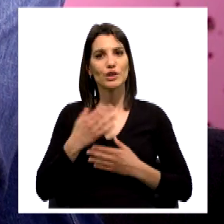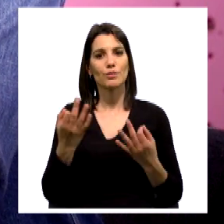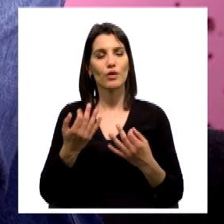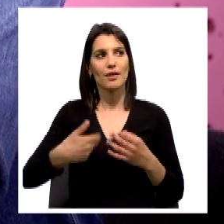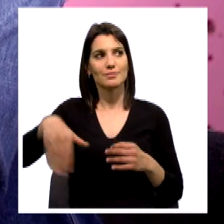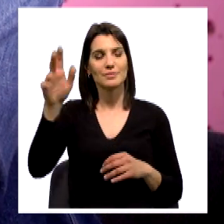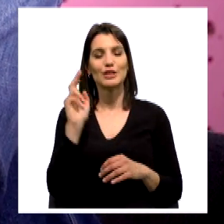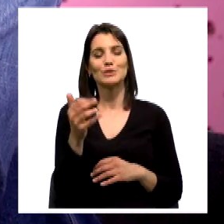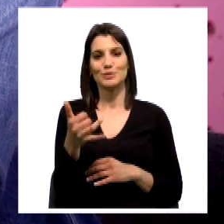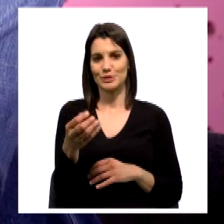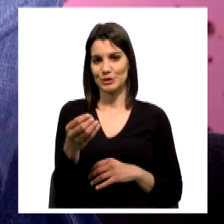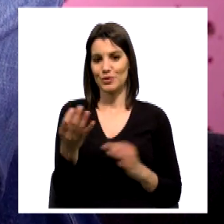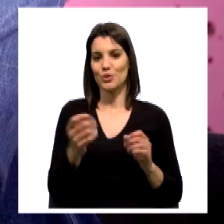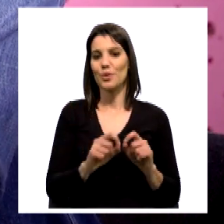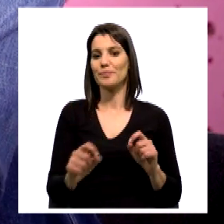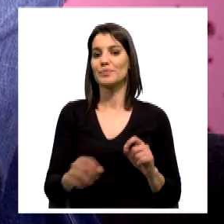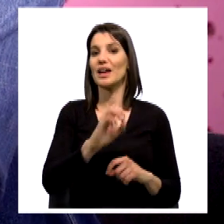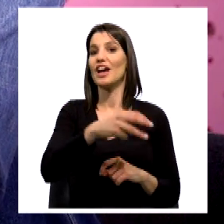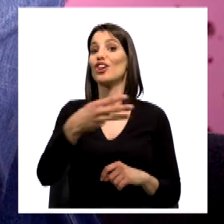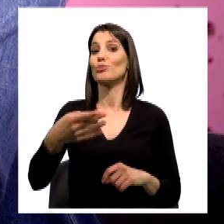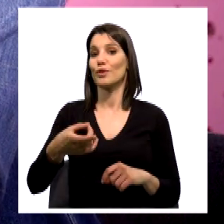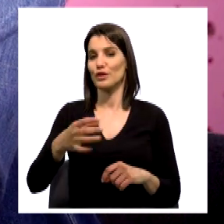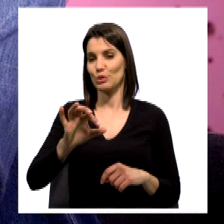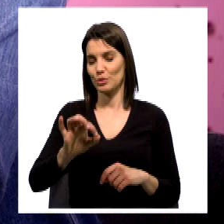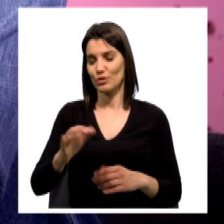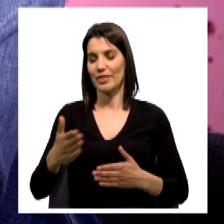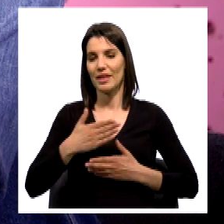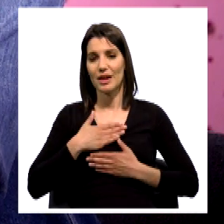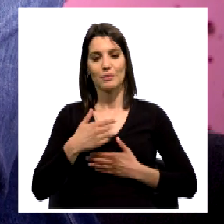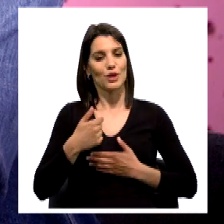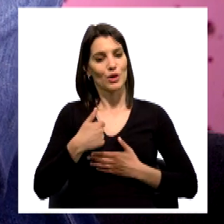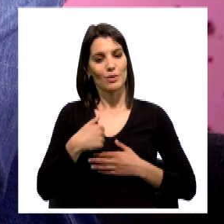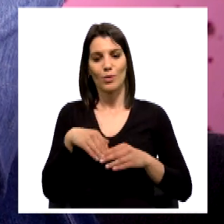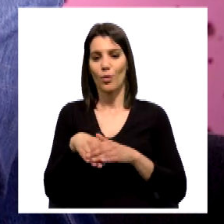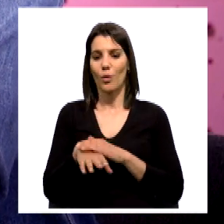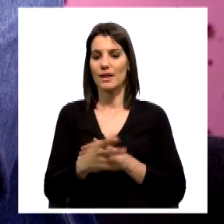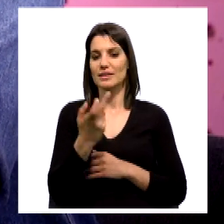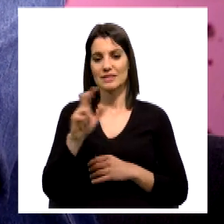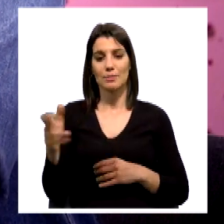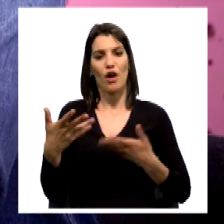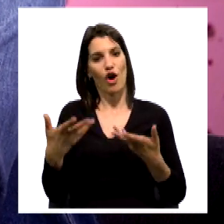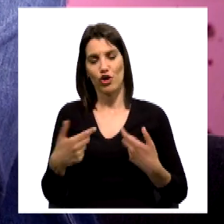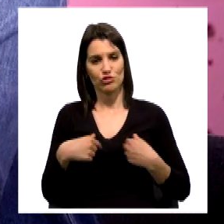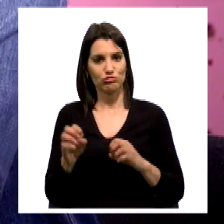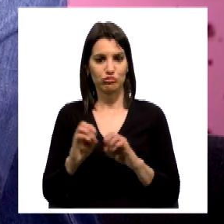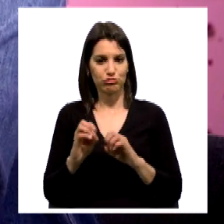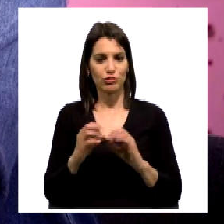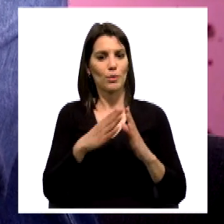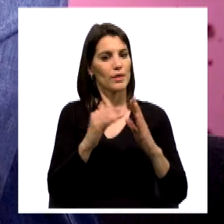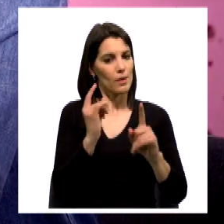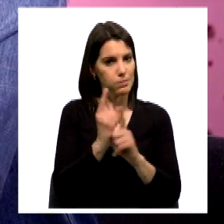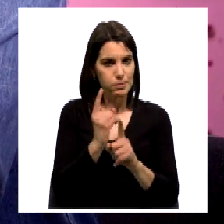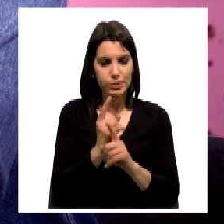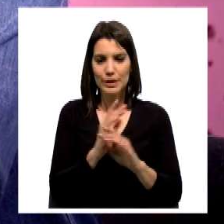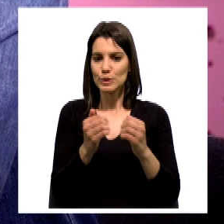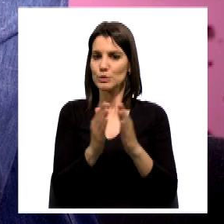ofereceram há 20 anos atrás. Olha, foi durante a Expo 98. E nunca mais me desfiz deles. Hoje não são estes que eu utilizo, é o